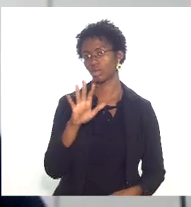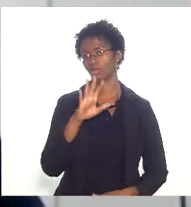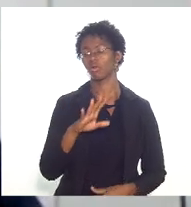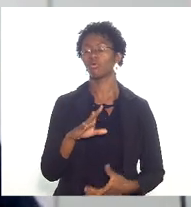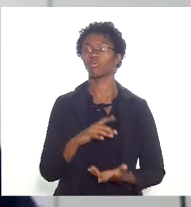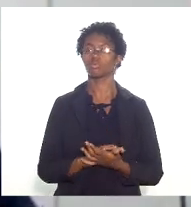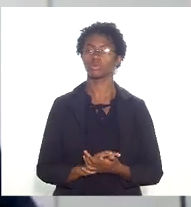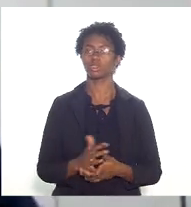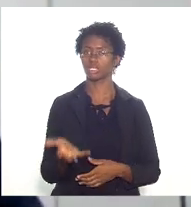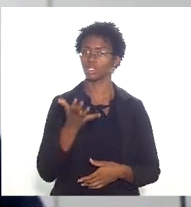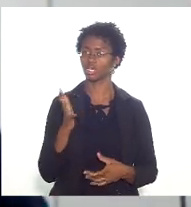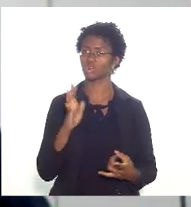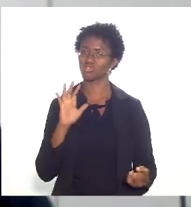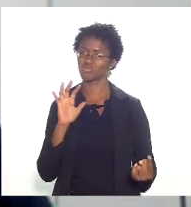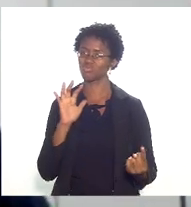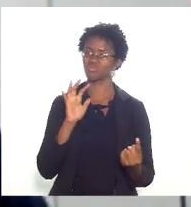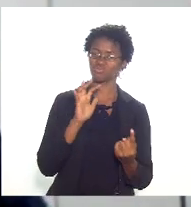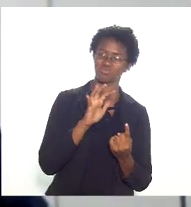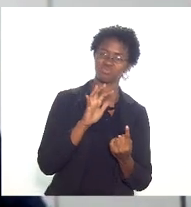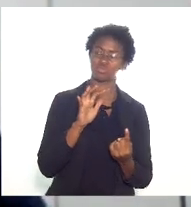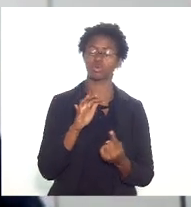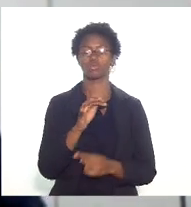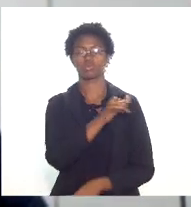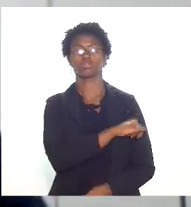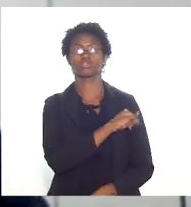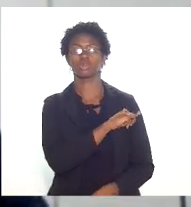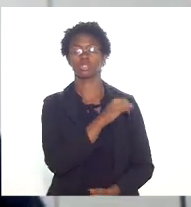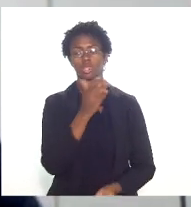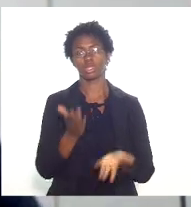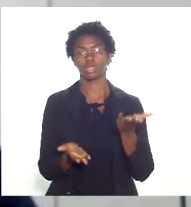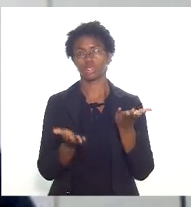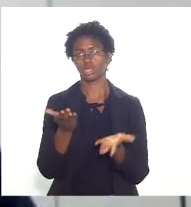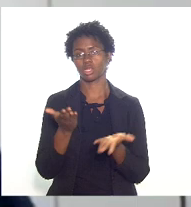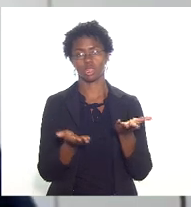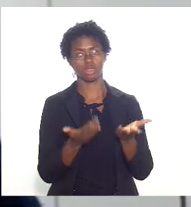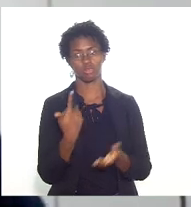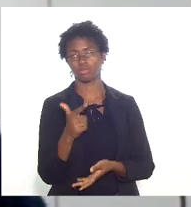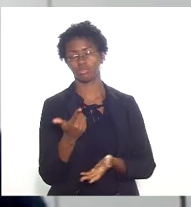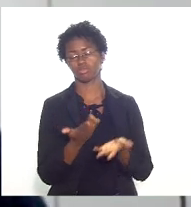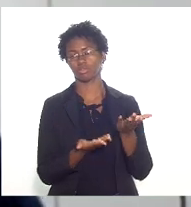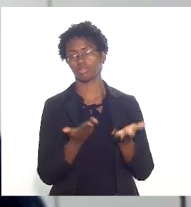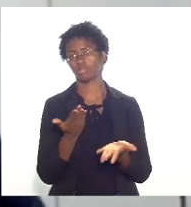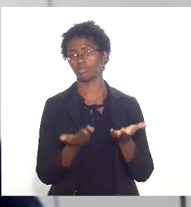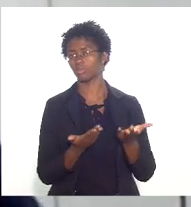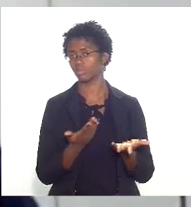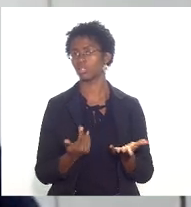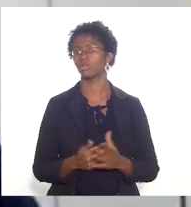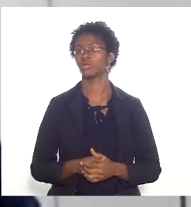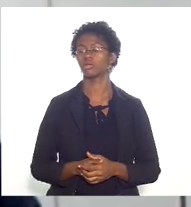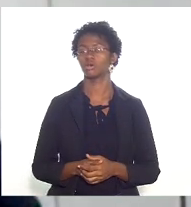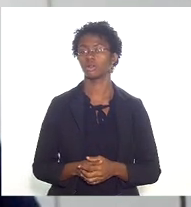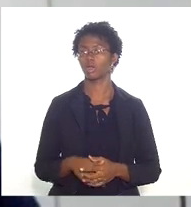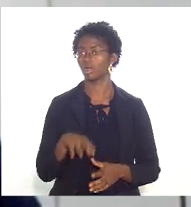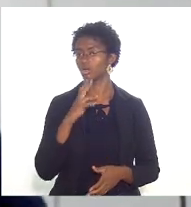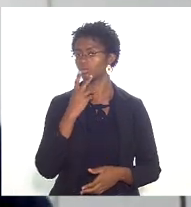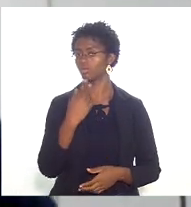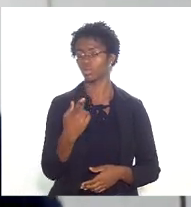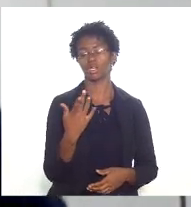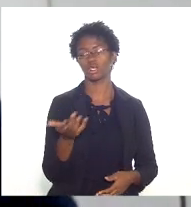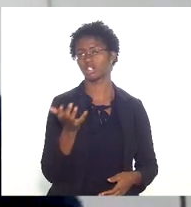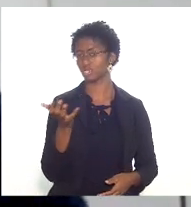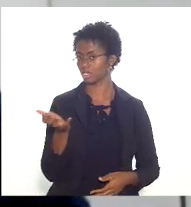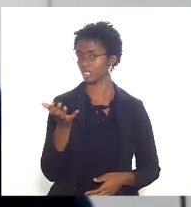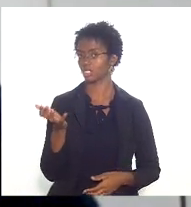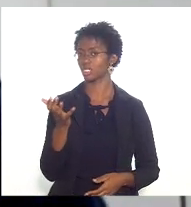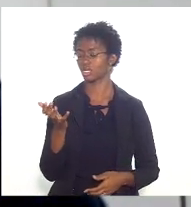Janeiro de completa completo desequilíbrio do pacto federativo ele quer botar a faca no pescoço do Estado do Rio de